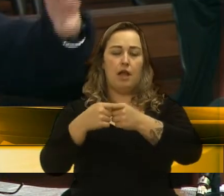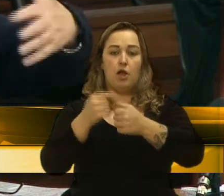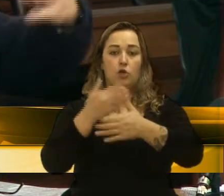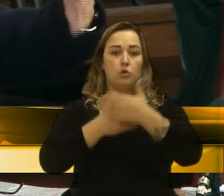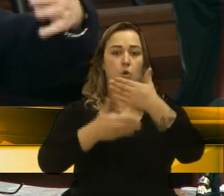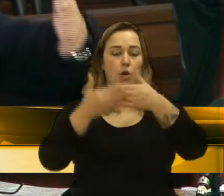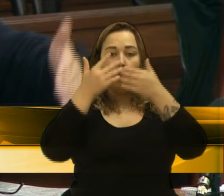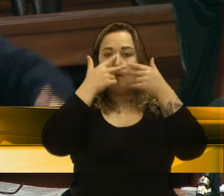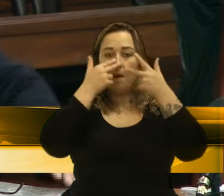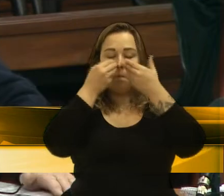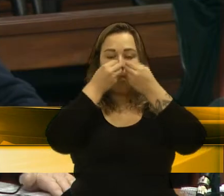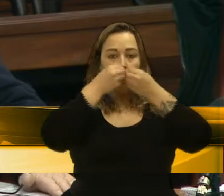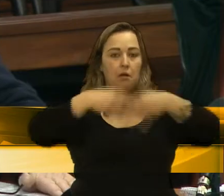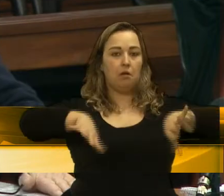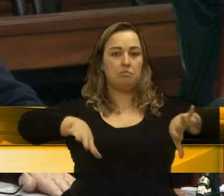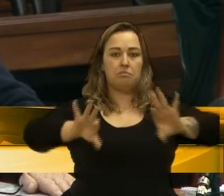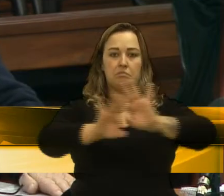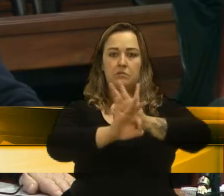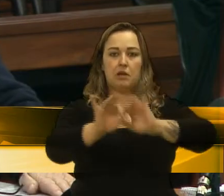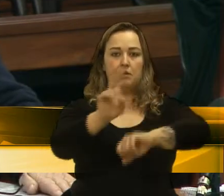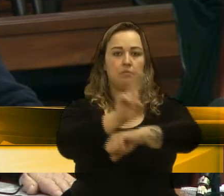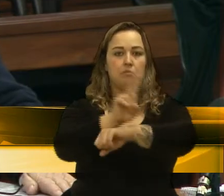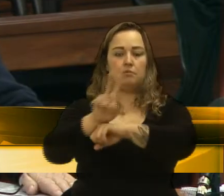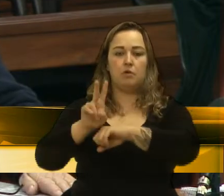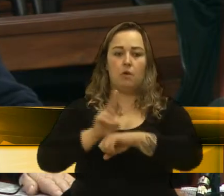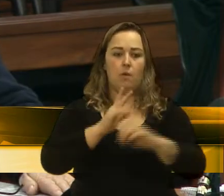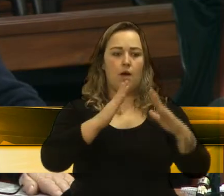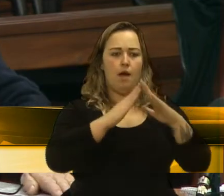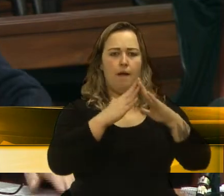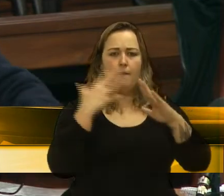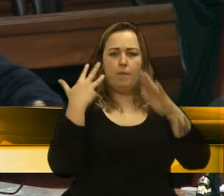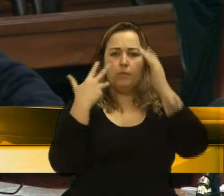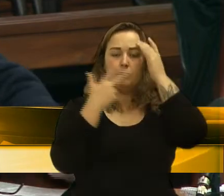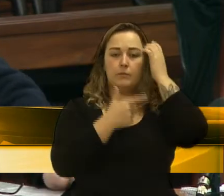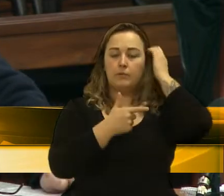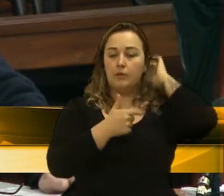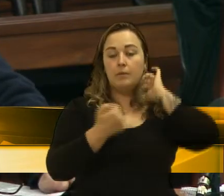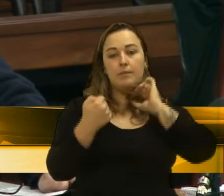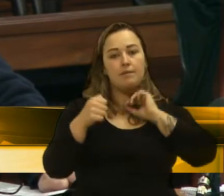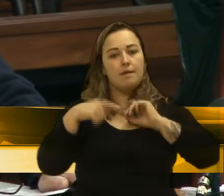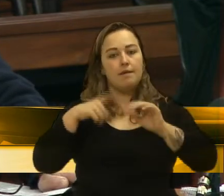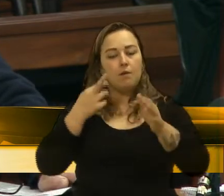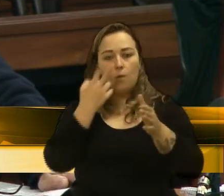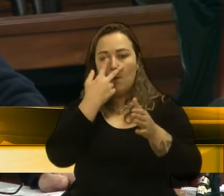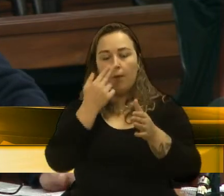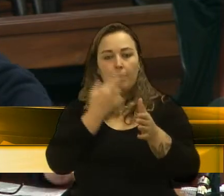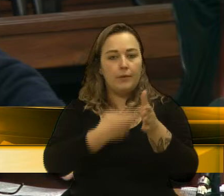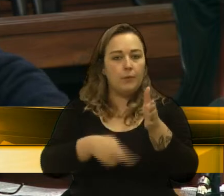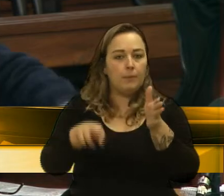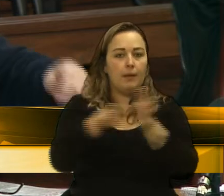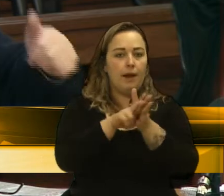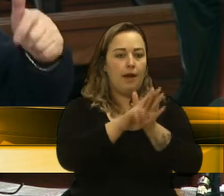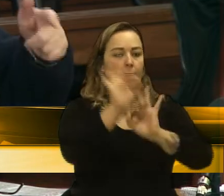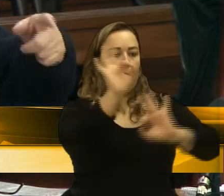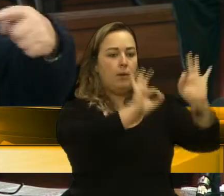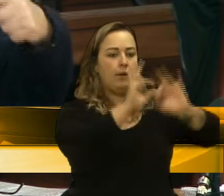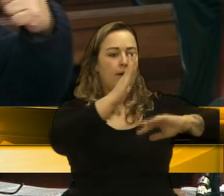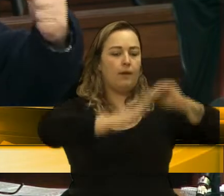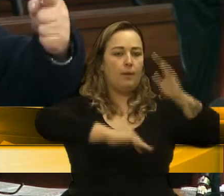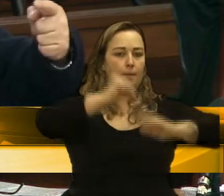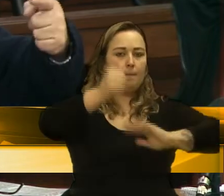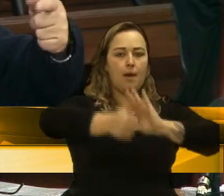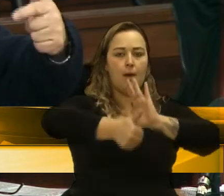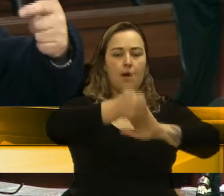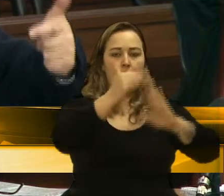projeto, eu acho que já começava a se articular à época, né? De recuperação dos casarões. Mas veja-se a